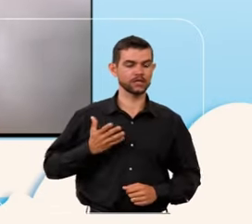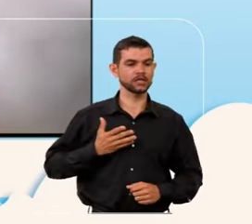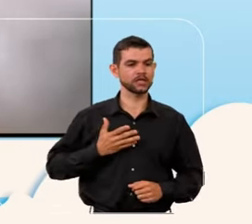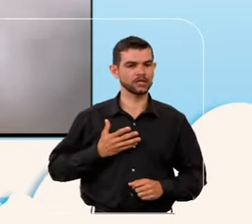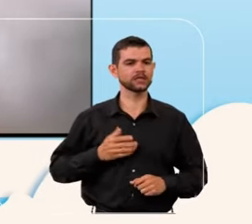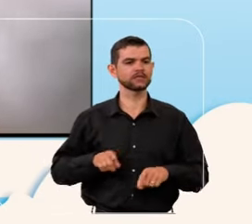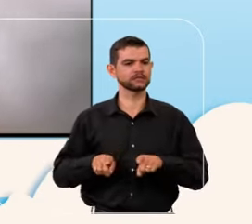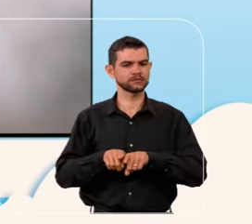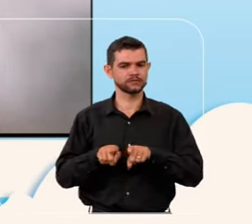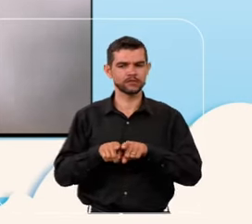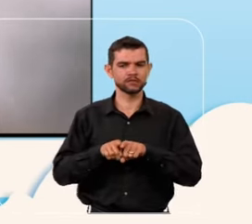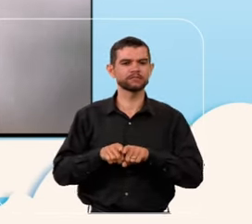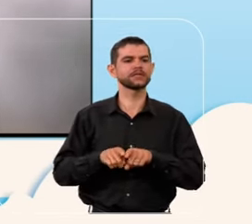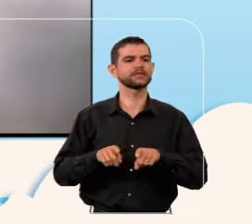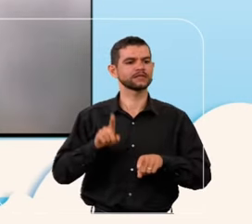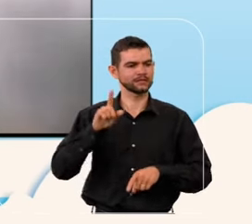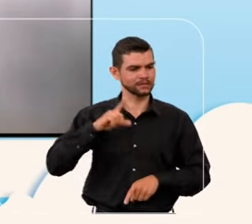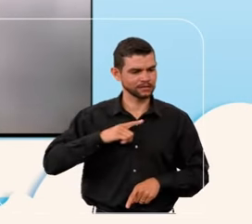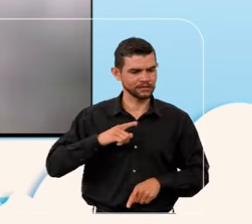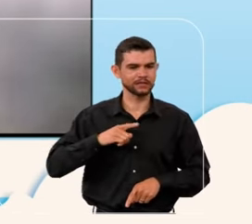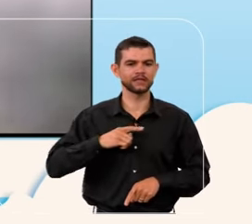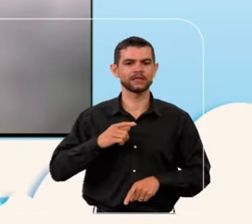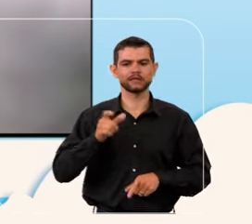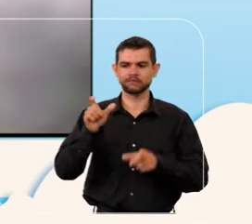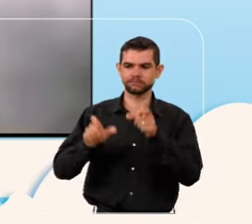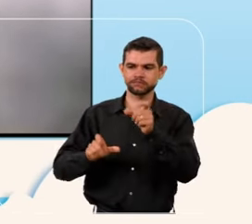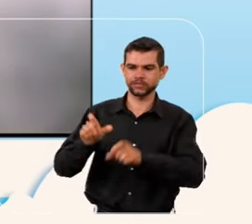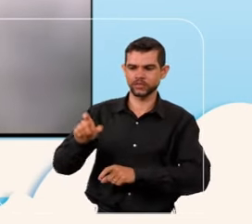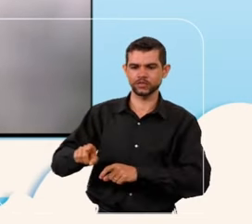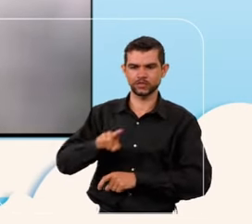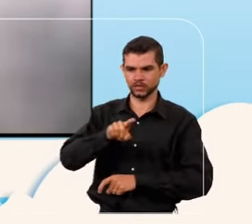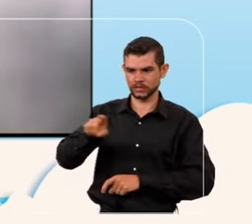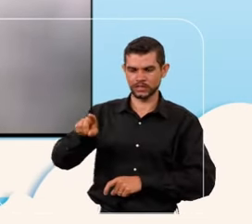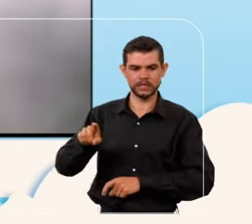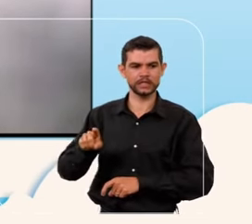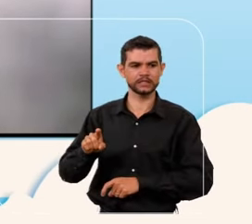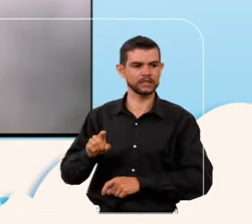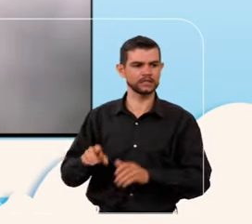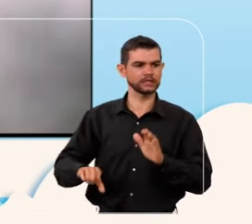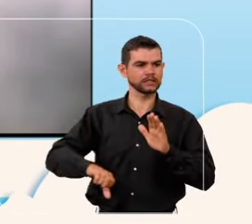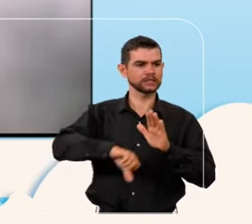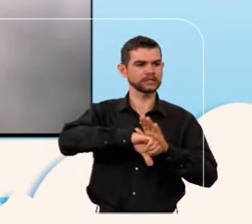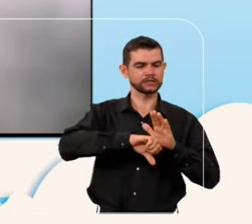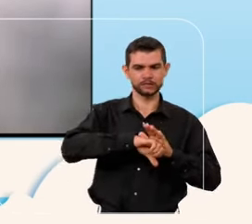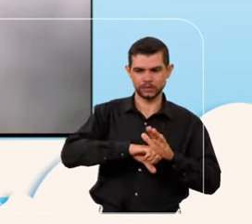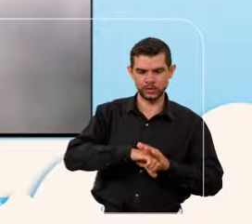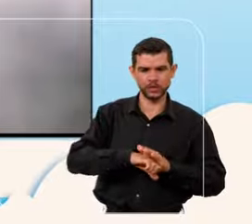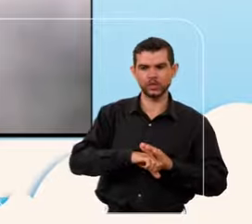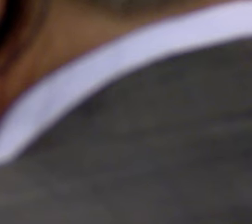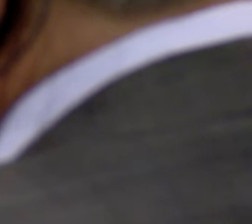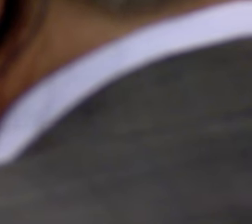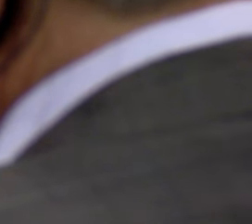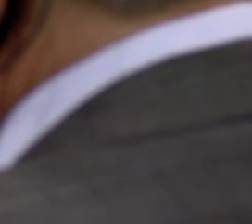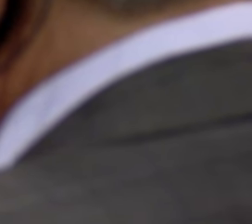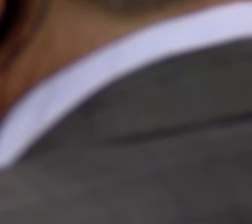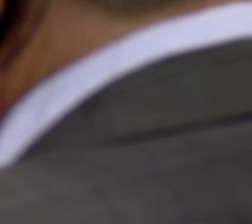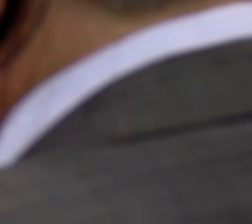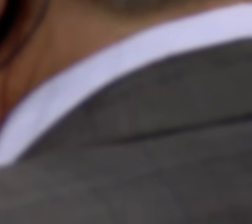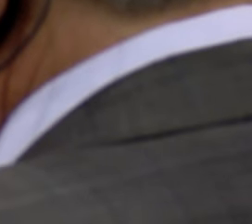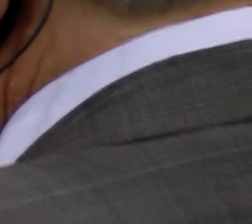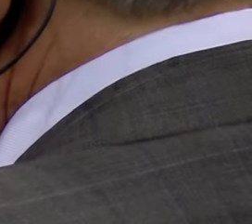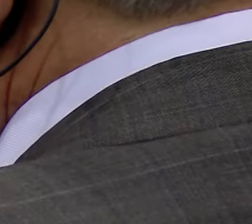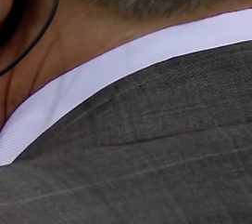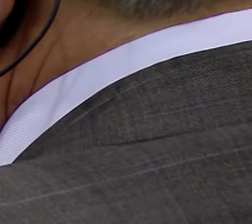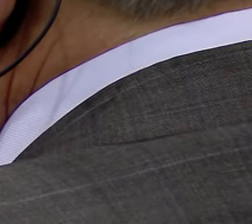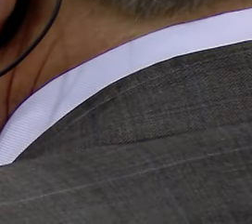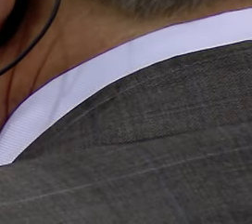de grande porte e que usam pessoas simples como laranjas para a concepção desses crimes O simpósio também